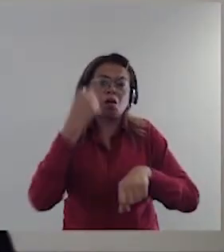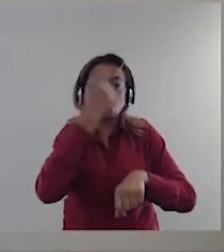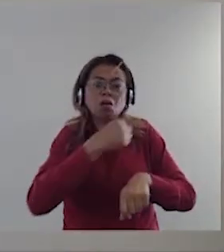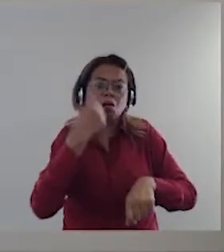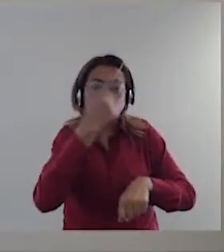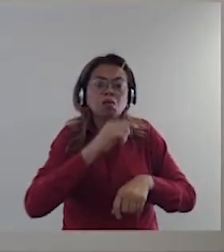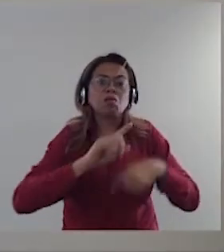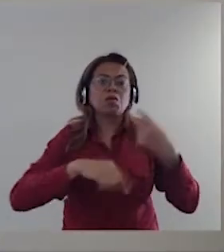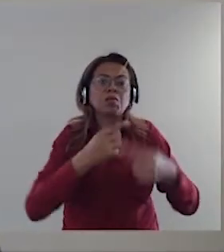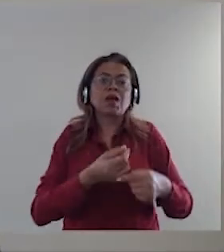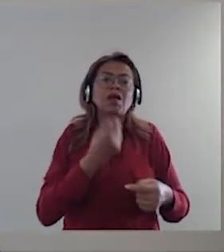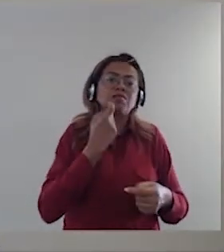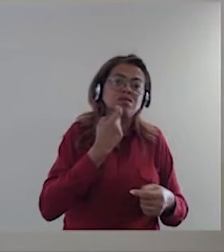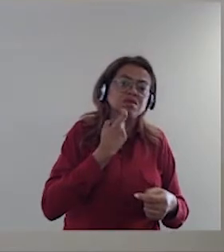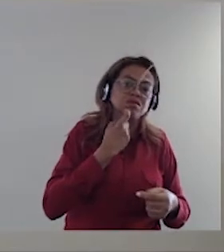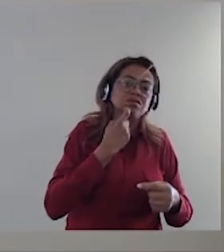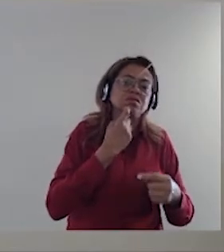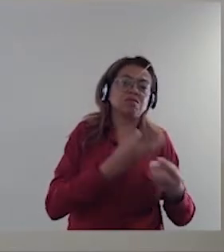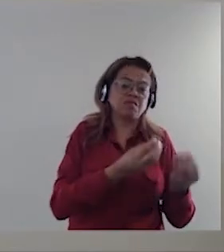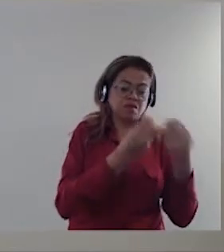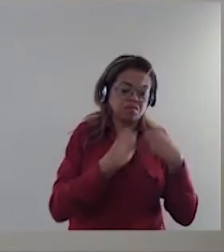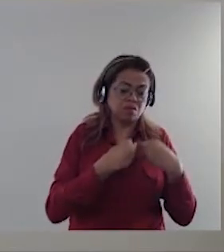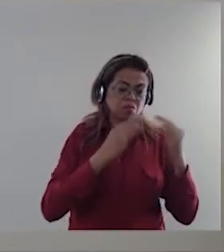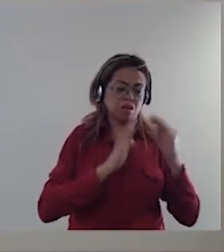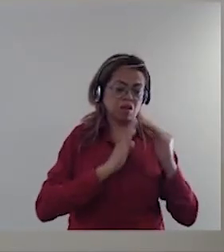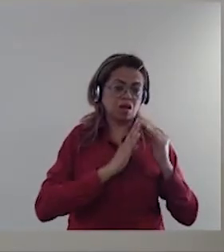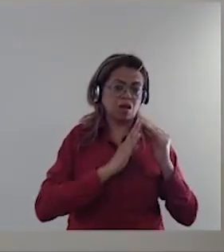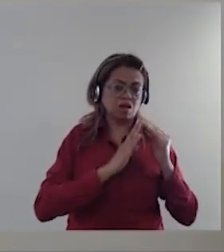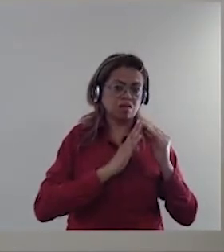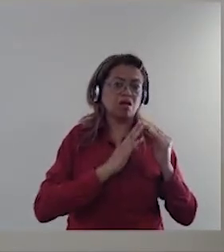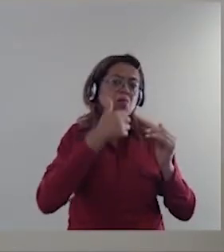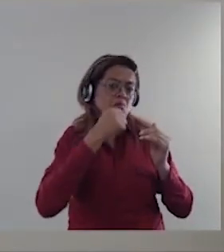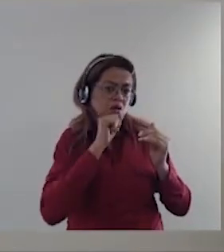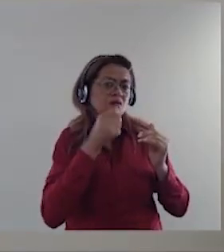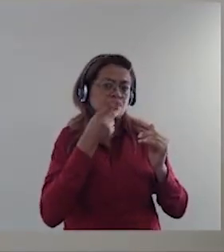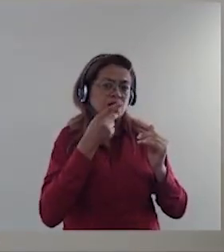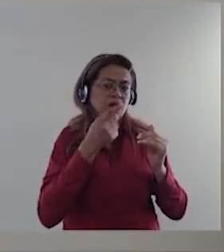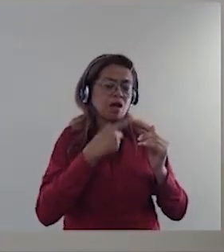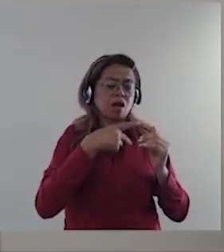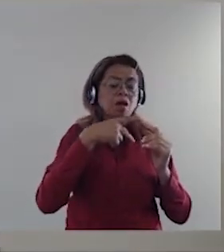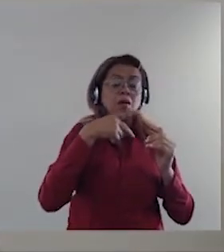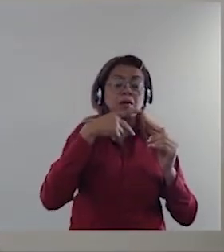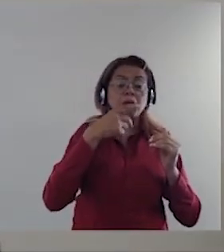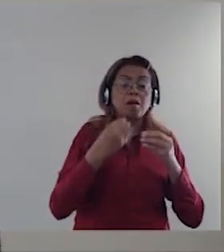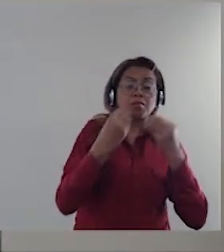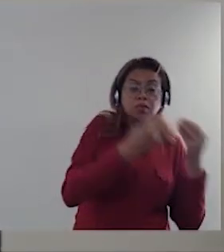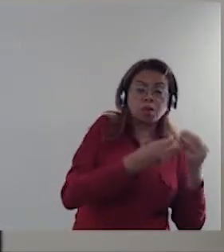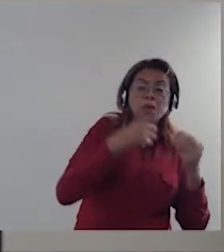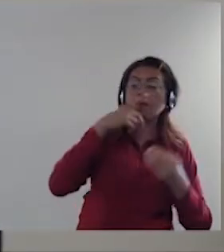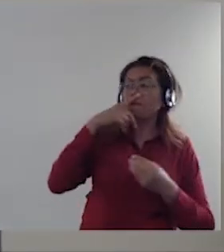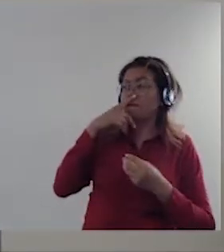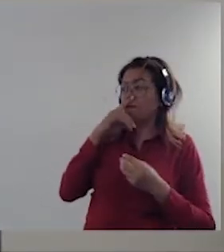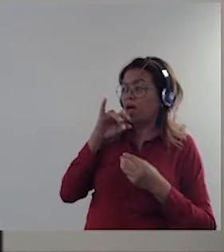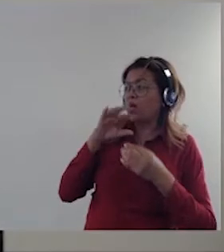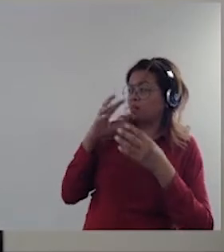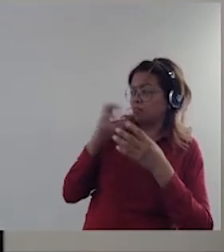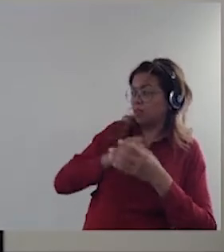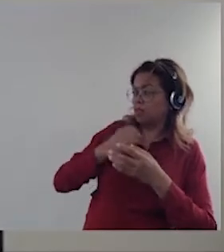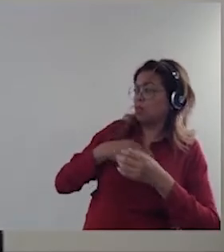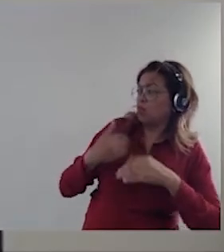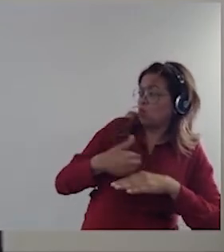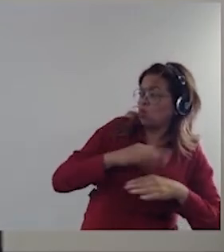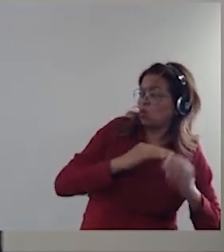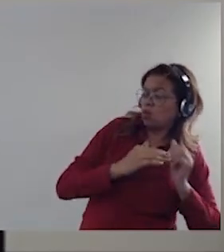devolveu na segunda-feira, e às vezes a gente tem dificuldade para esse meio de prova, e lembrando-se que, como os nossos